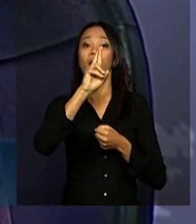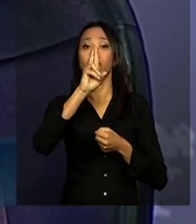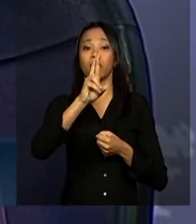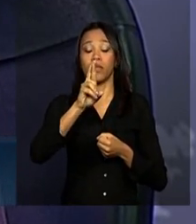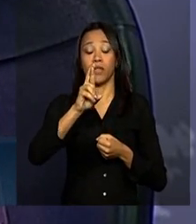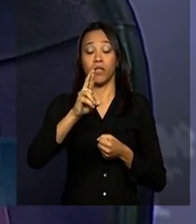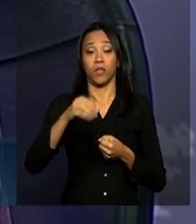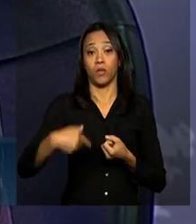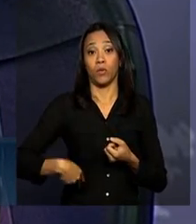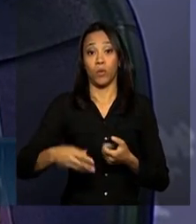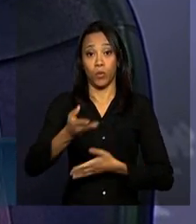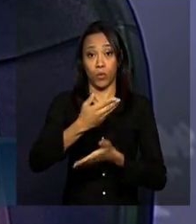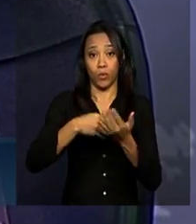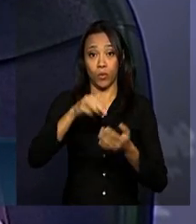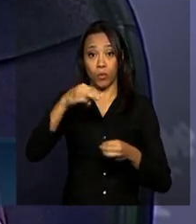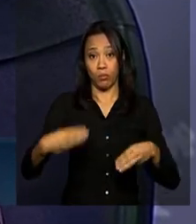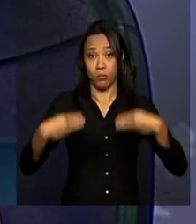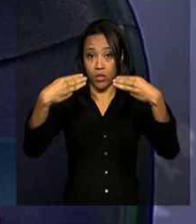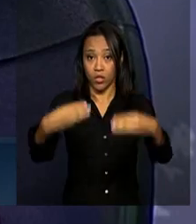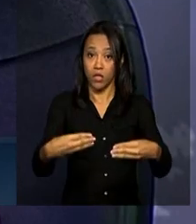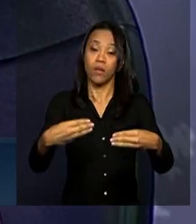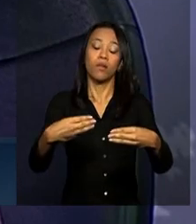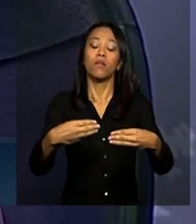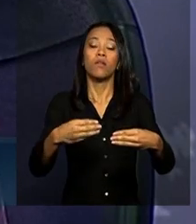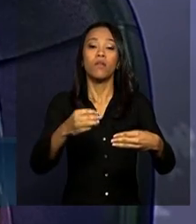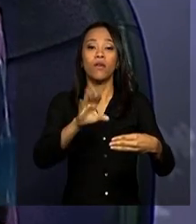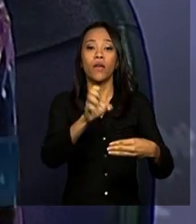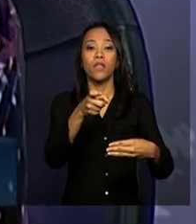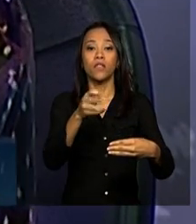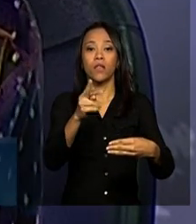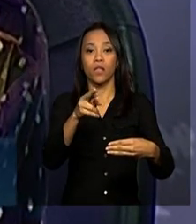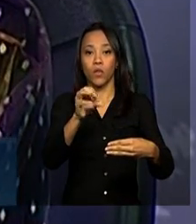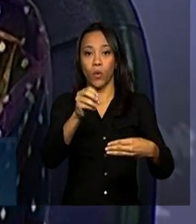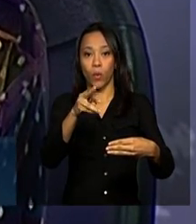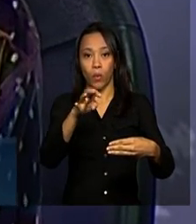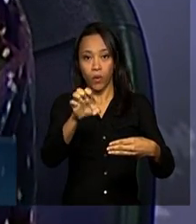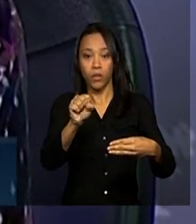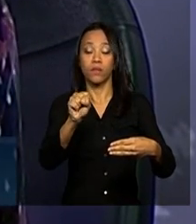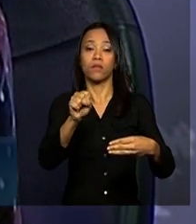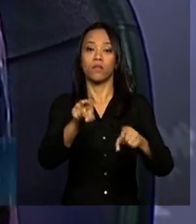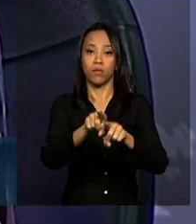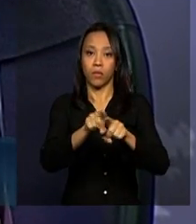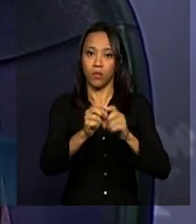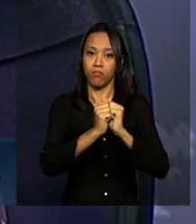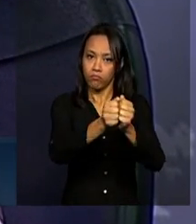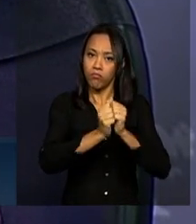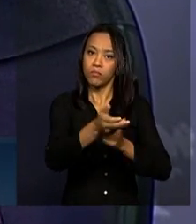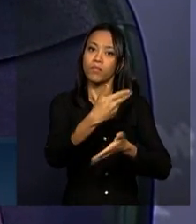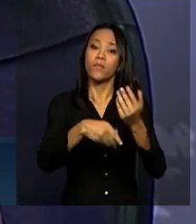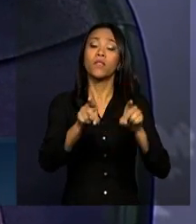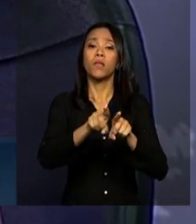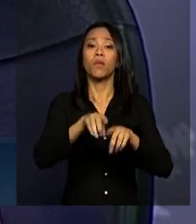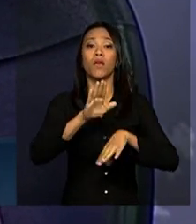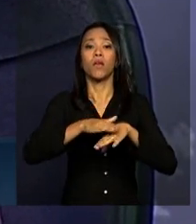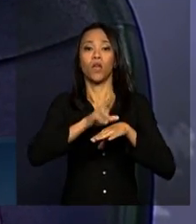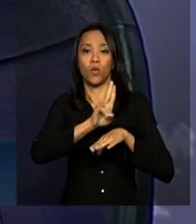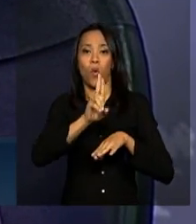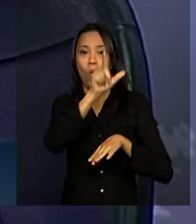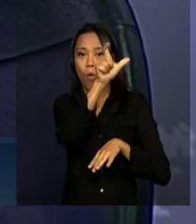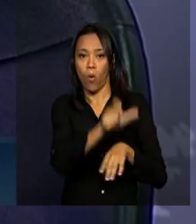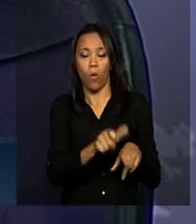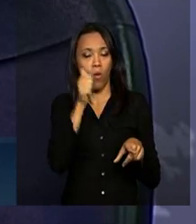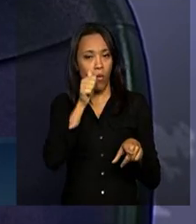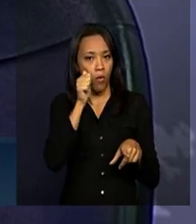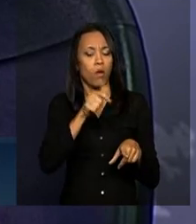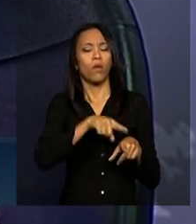a Nadine, da ONU. Em nome da Nadine, eu cumprimento a todas as instituições do sistema ONU